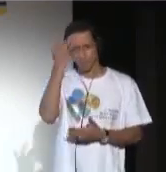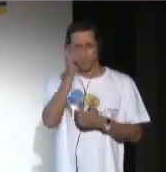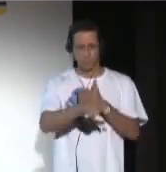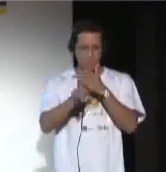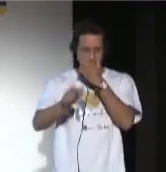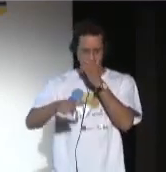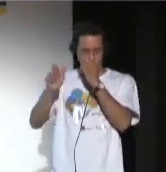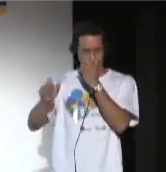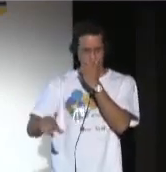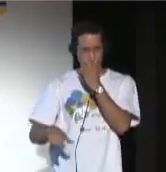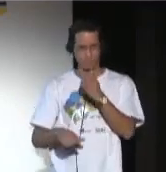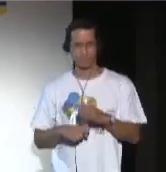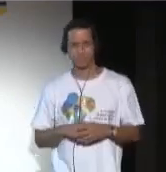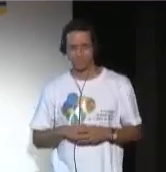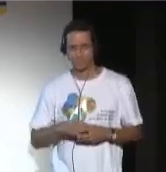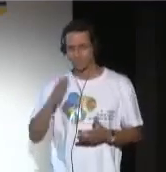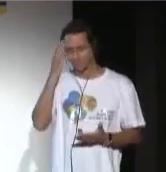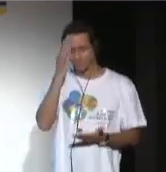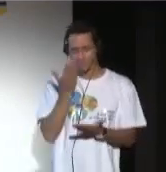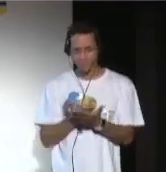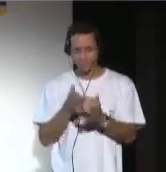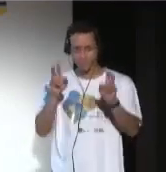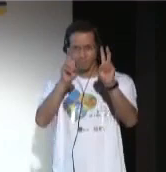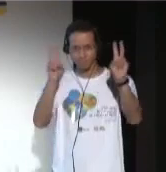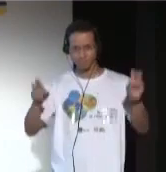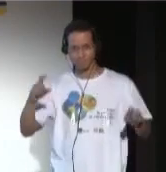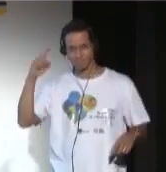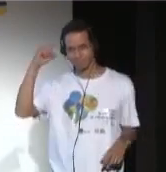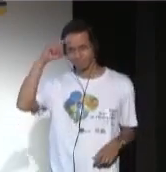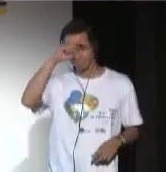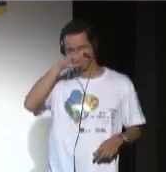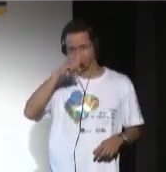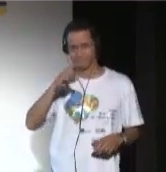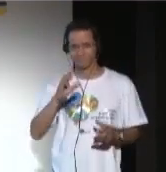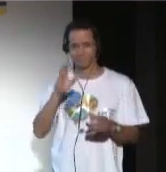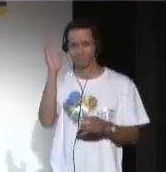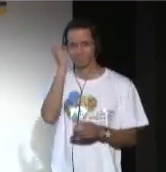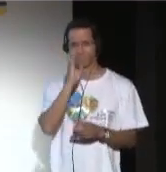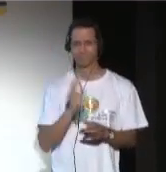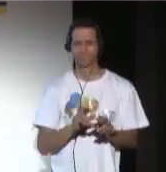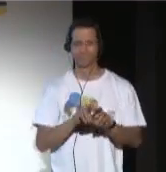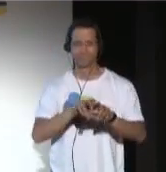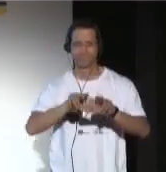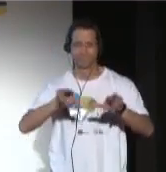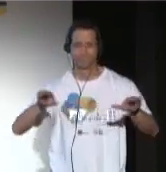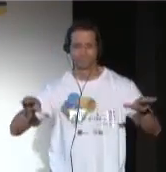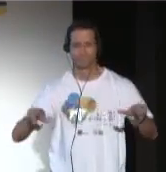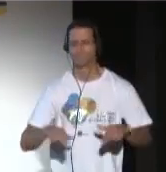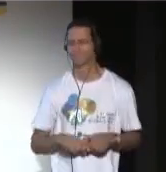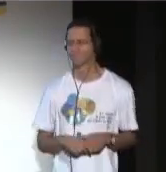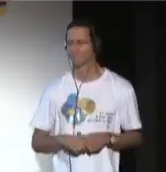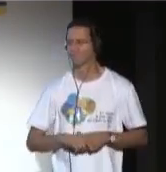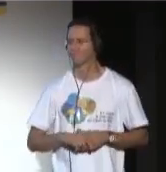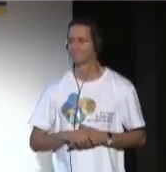a confiança é uma questão complicada num país tão diverso quanto o Brasil.